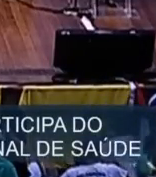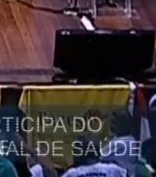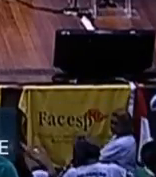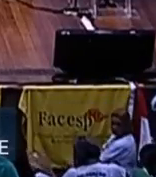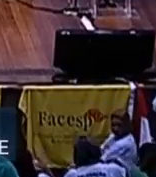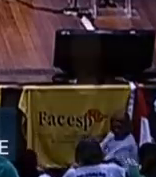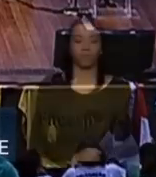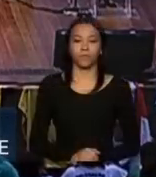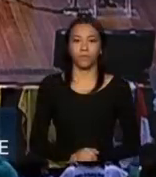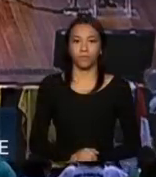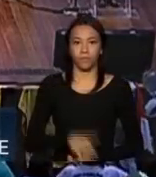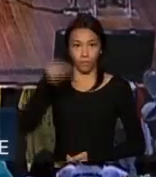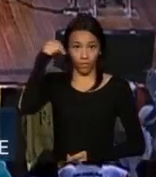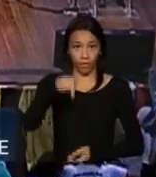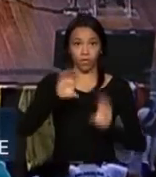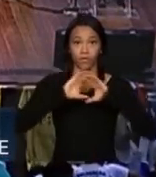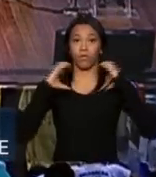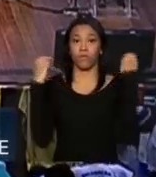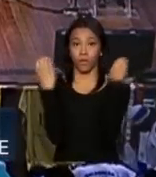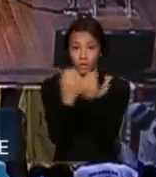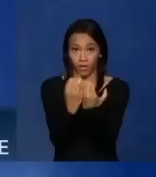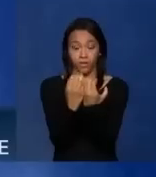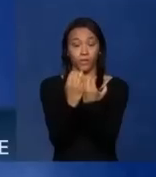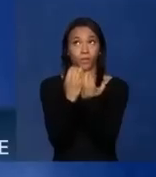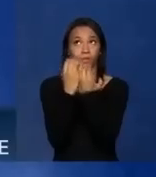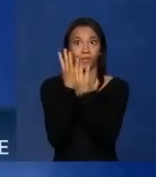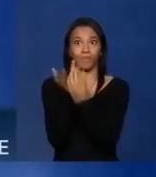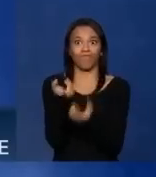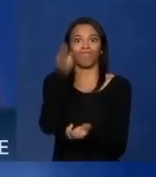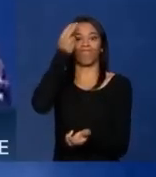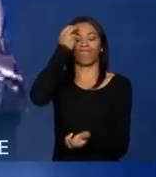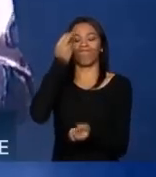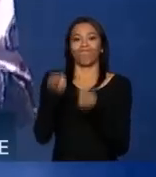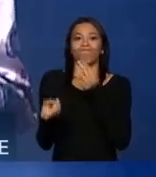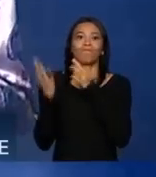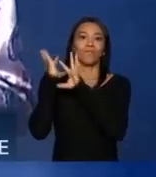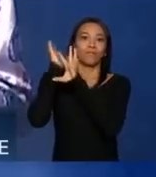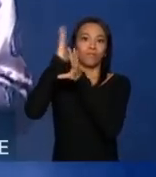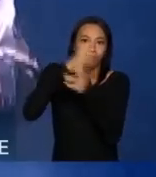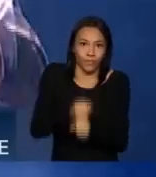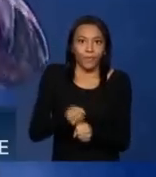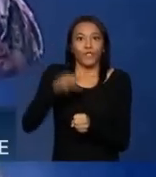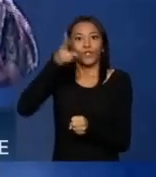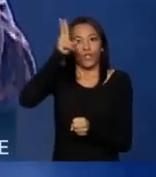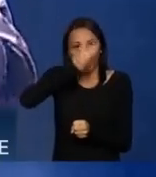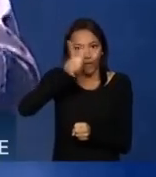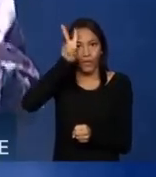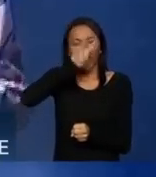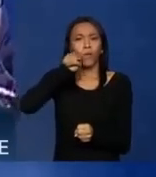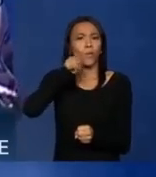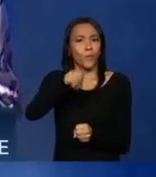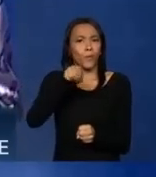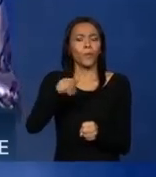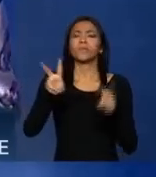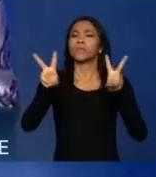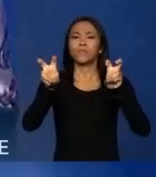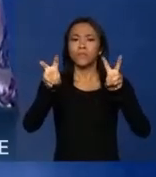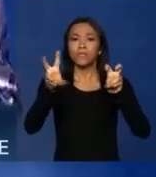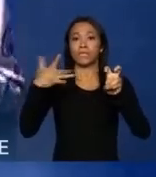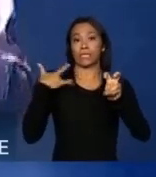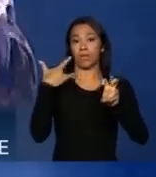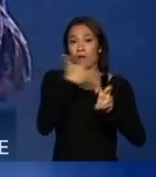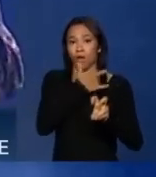Essa conferência vai ficar na história. Ela tratou da saúde dos